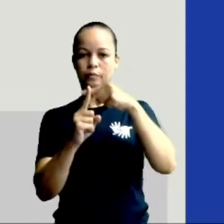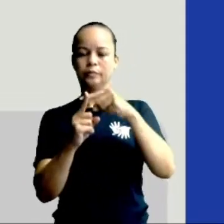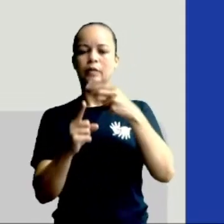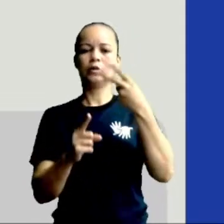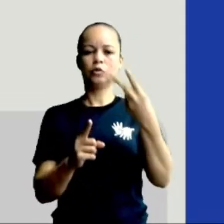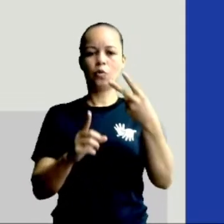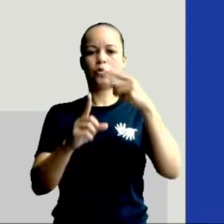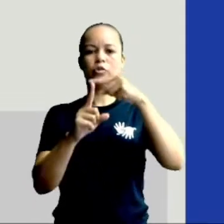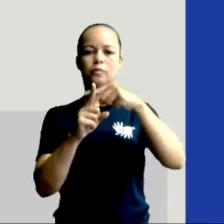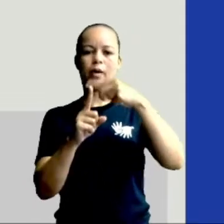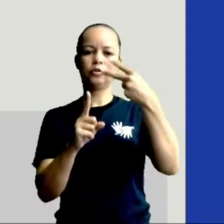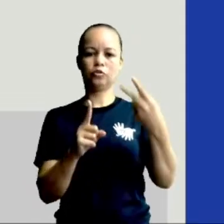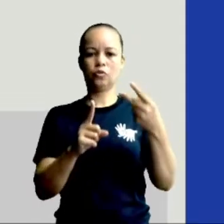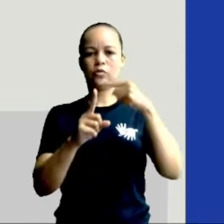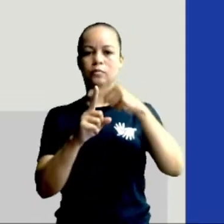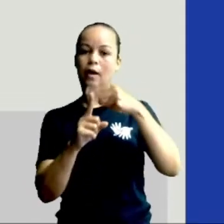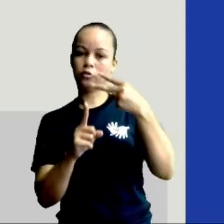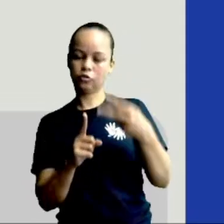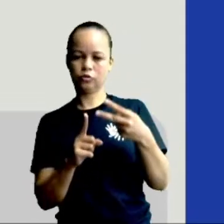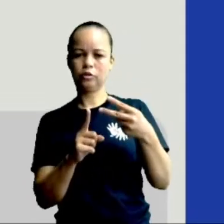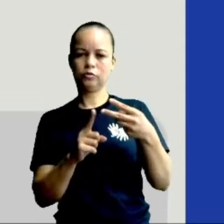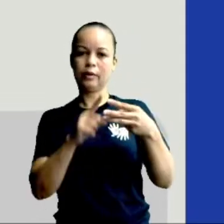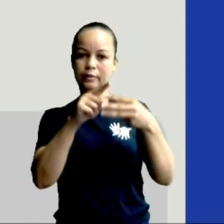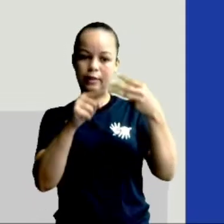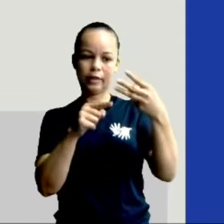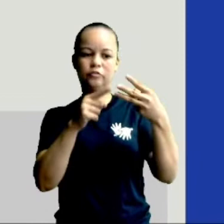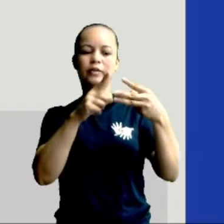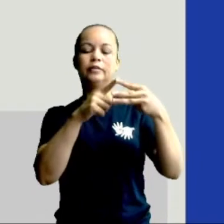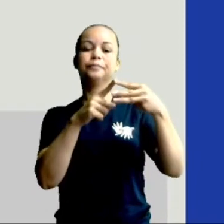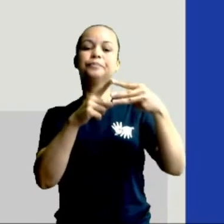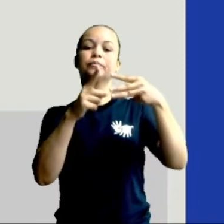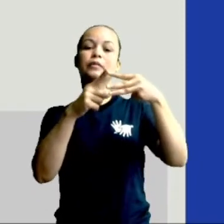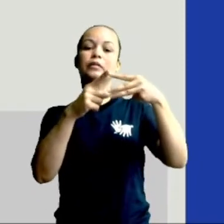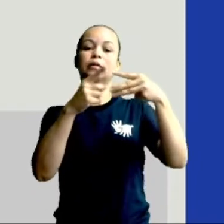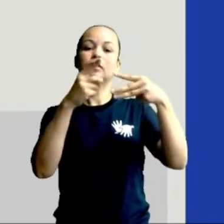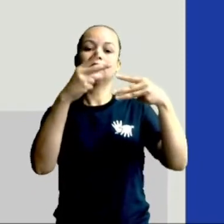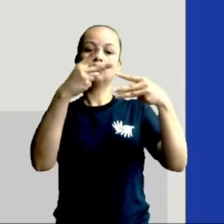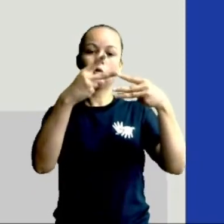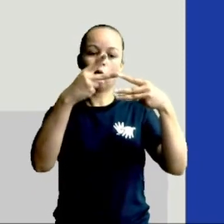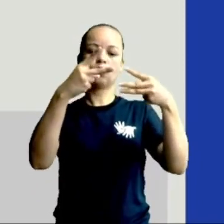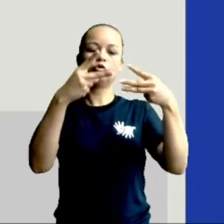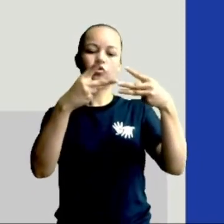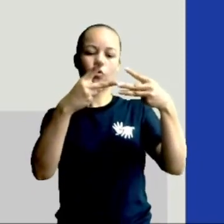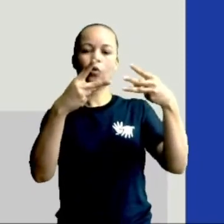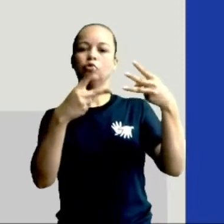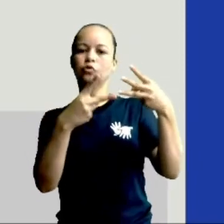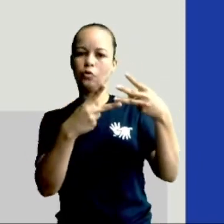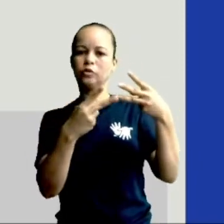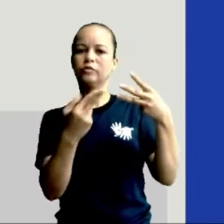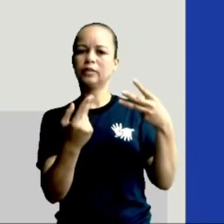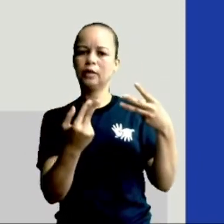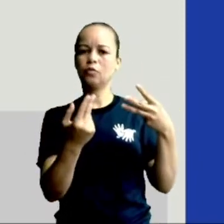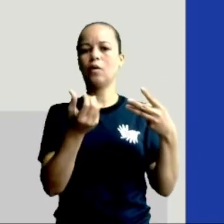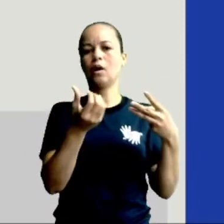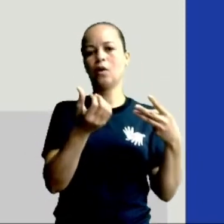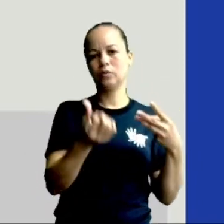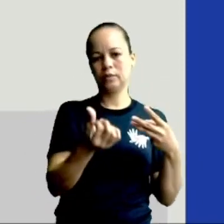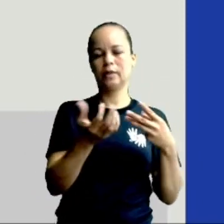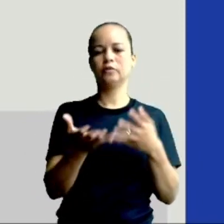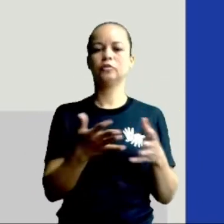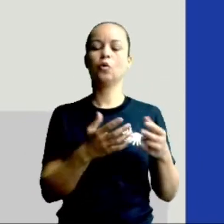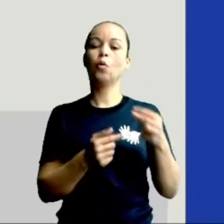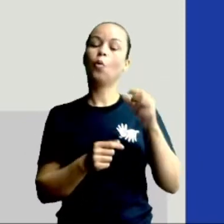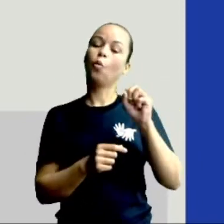mais 2 mais 2, não é 3 vezes o número 2? 2 mais 2 mais 2, que vai me dar 6. Ou 3 vezes